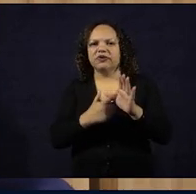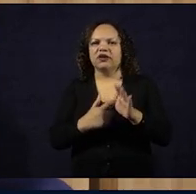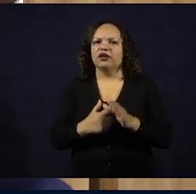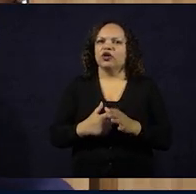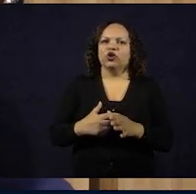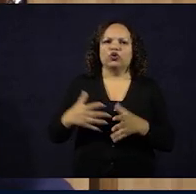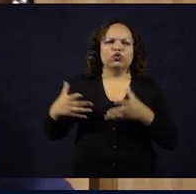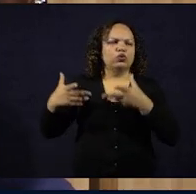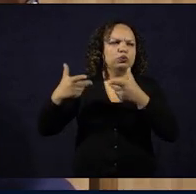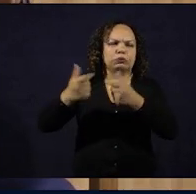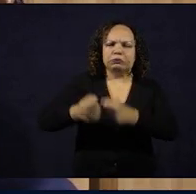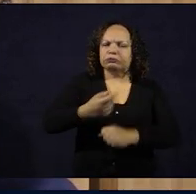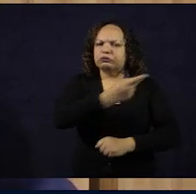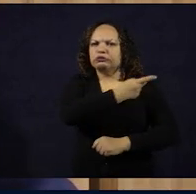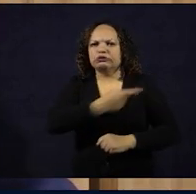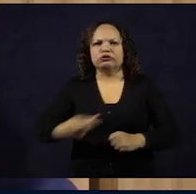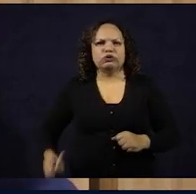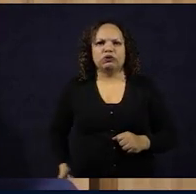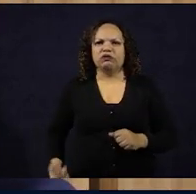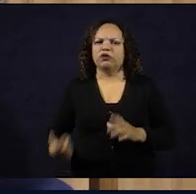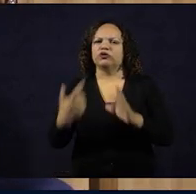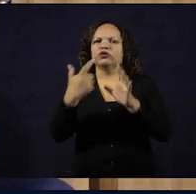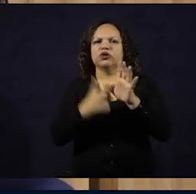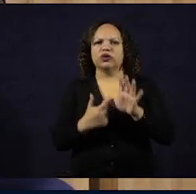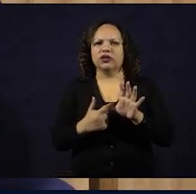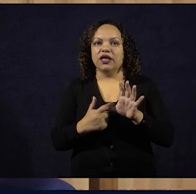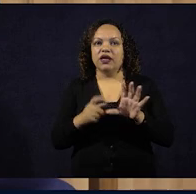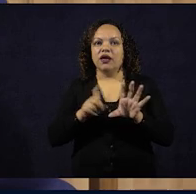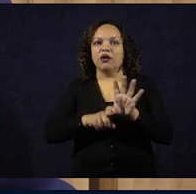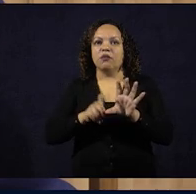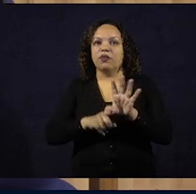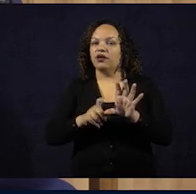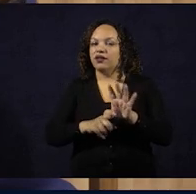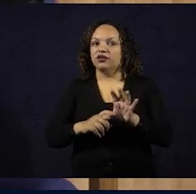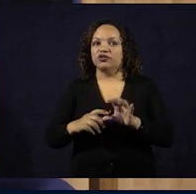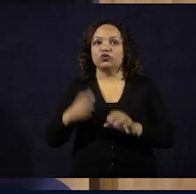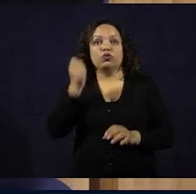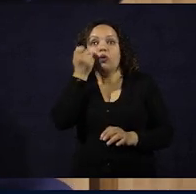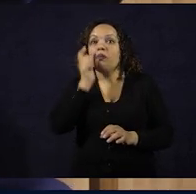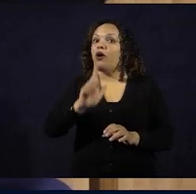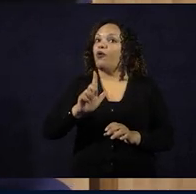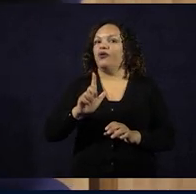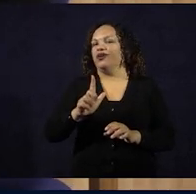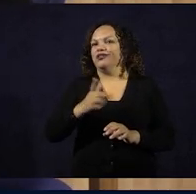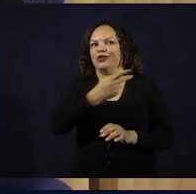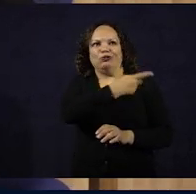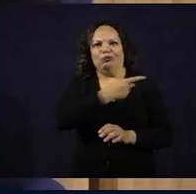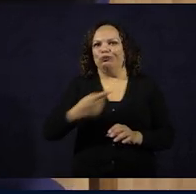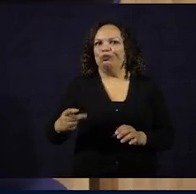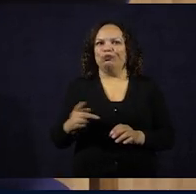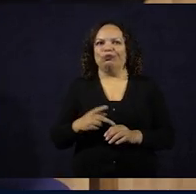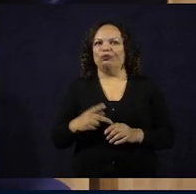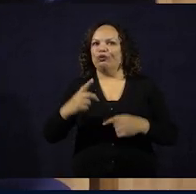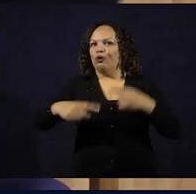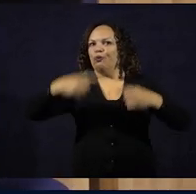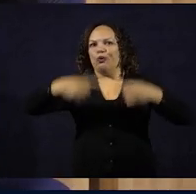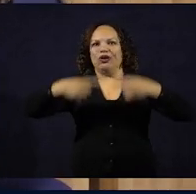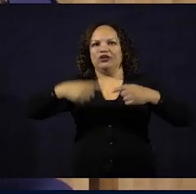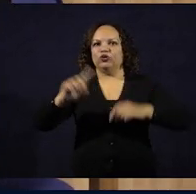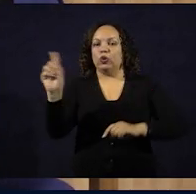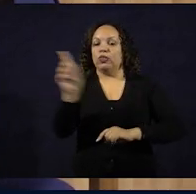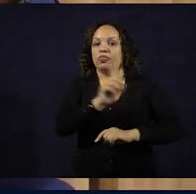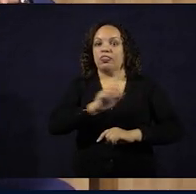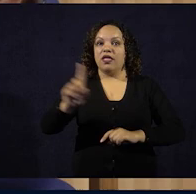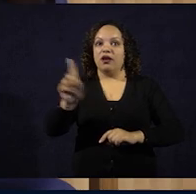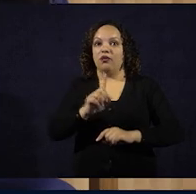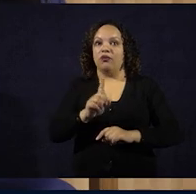os últimos governos atuando a maneira independente o que de novo não é uma conquista de do político do político recebeu do grupo político